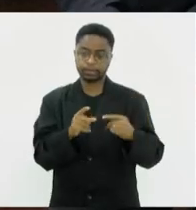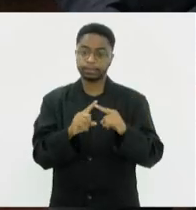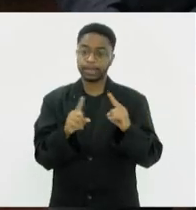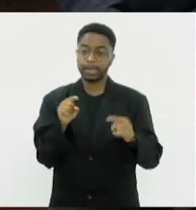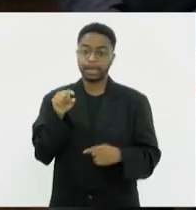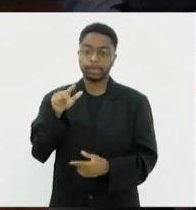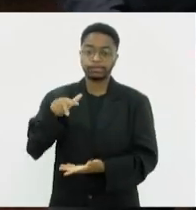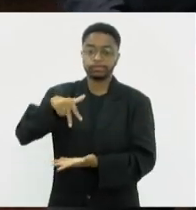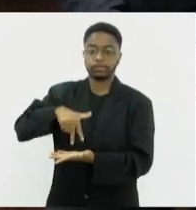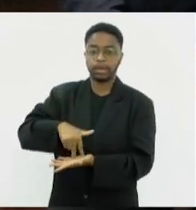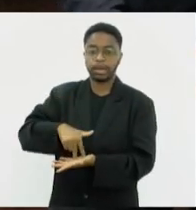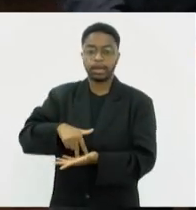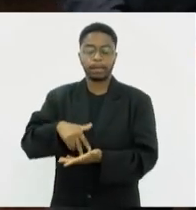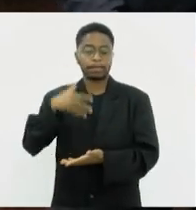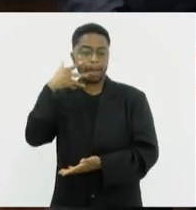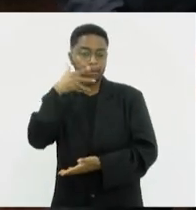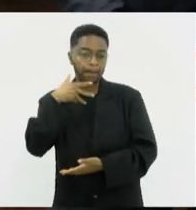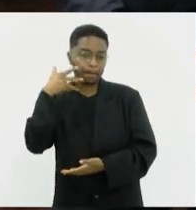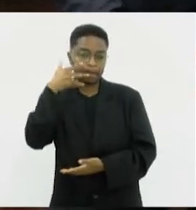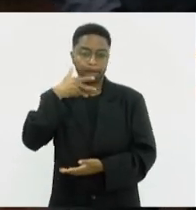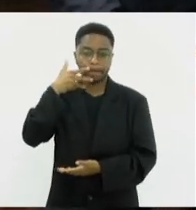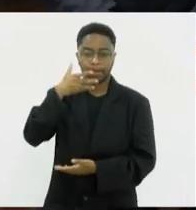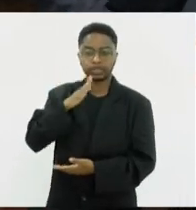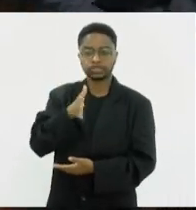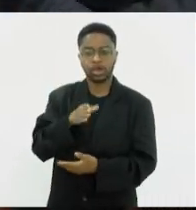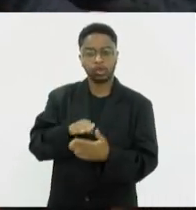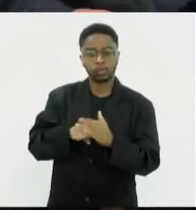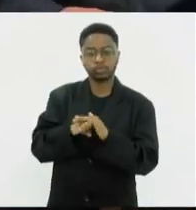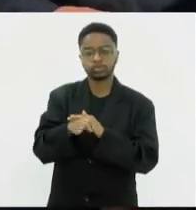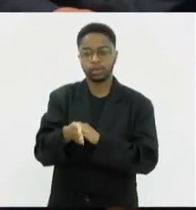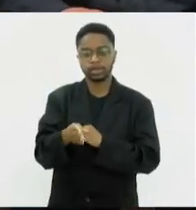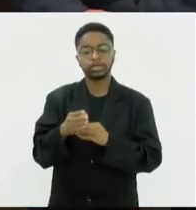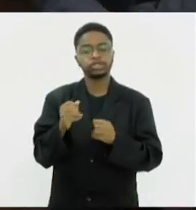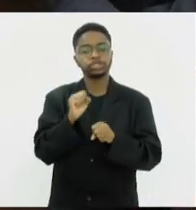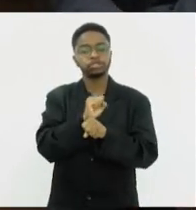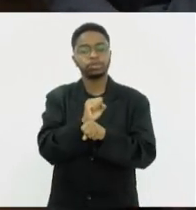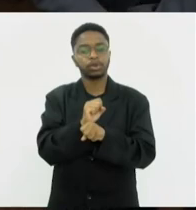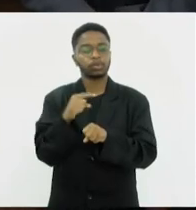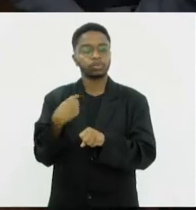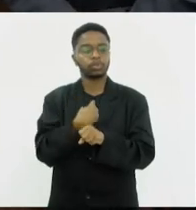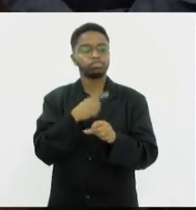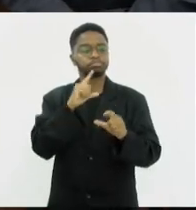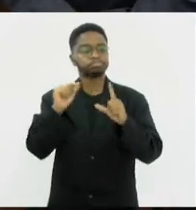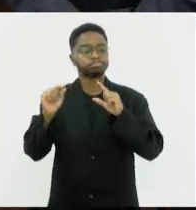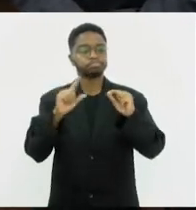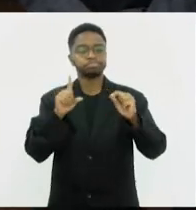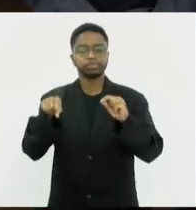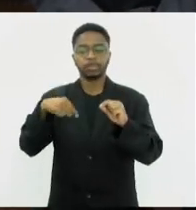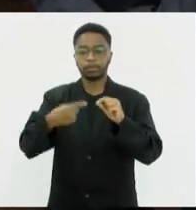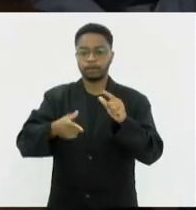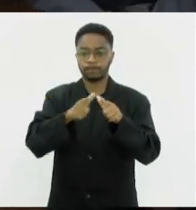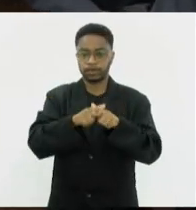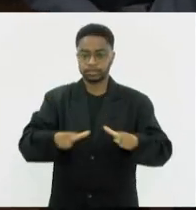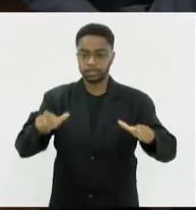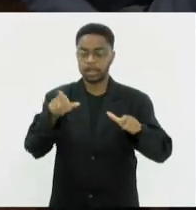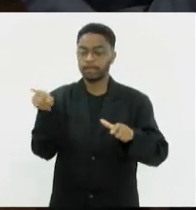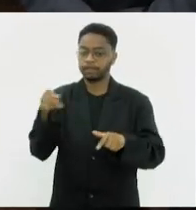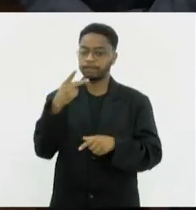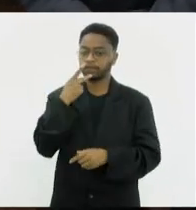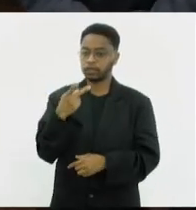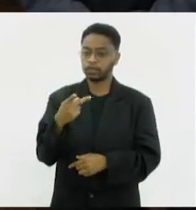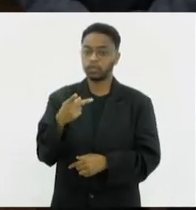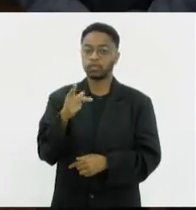veio aqui, fez aquele showzinho que ele está acostumado a fazer, esperou todo mundo sair do plenário, quando ficou vazio, ele fez isso, para dizer que